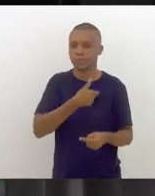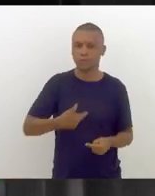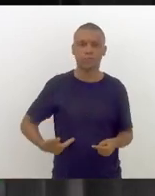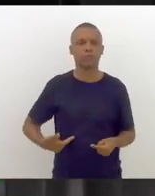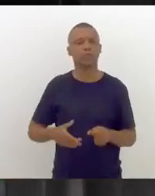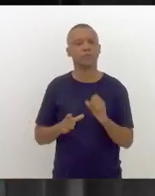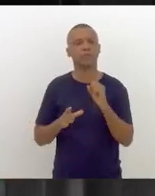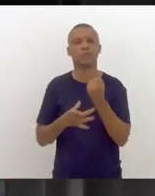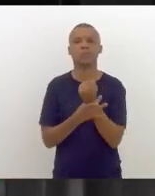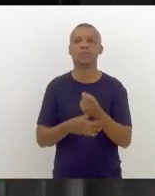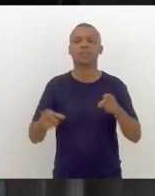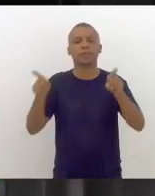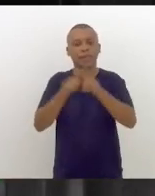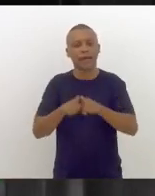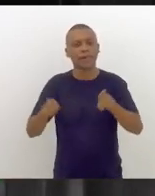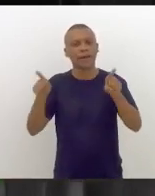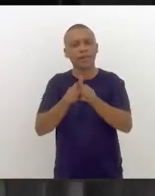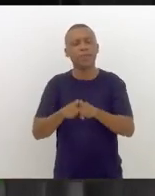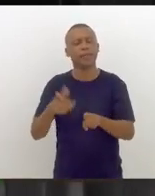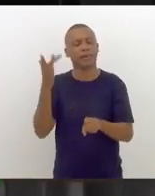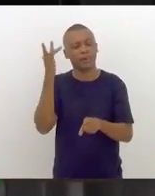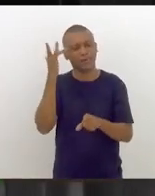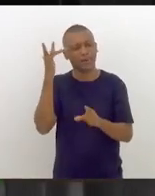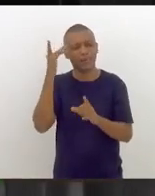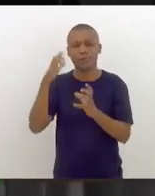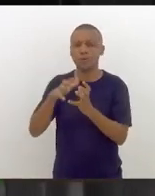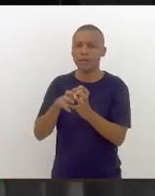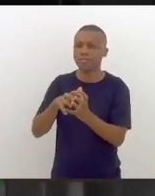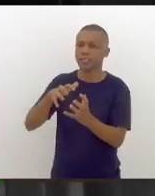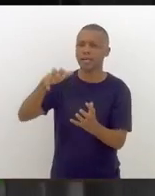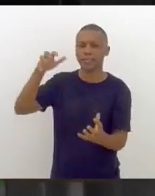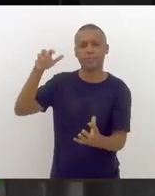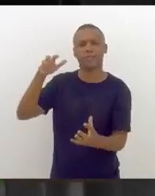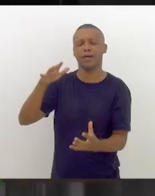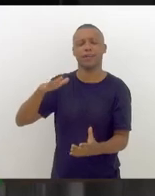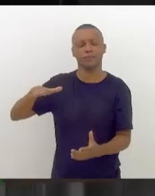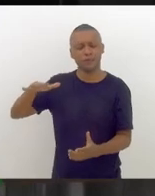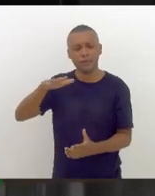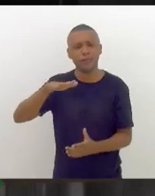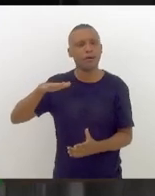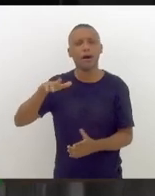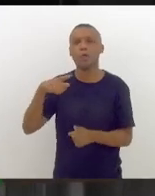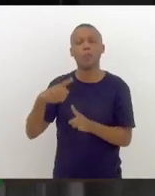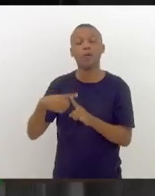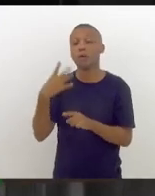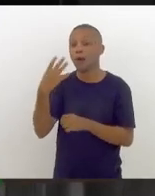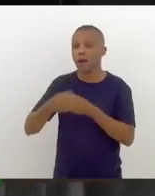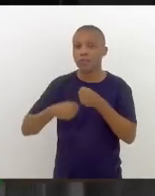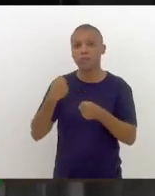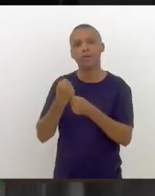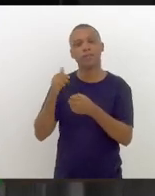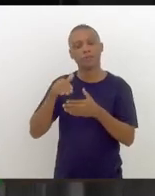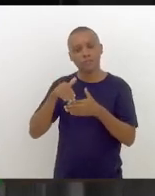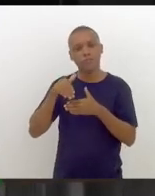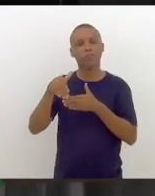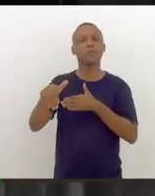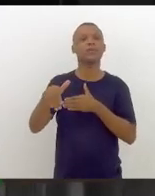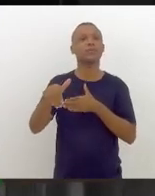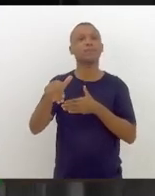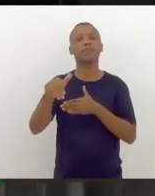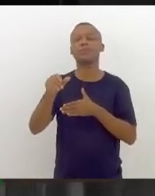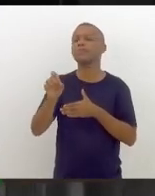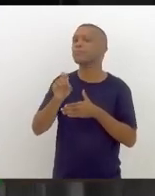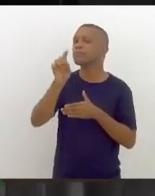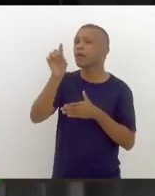precisa ter maturidade democrática e republicana porque os próximos quatro anos quem estará